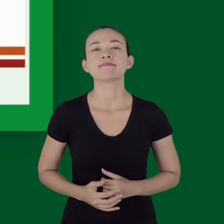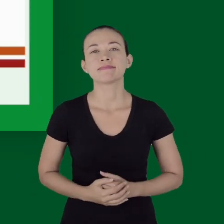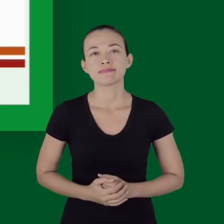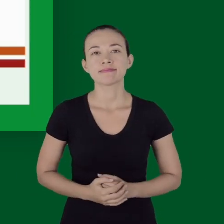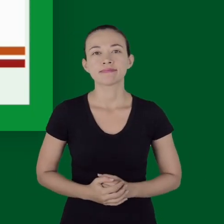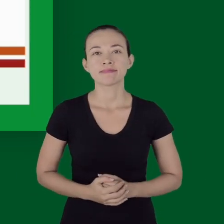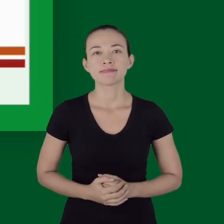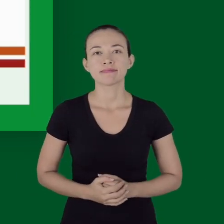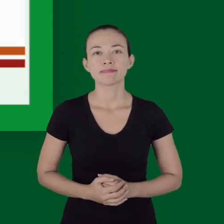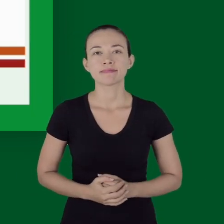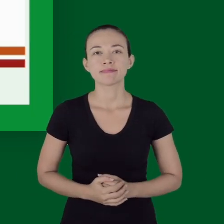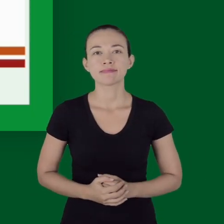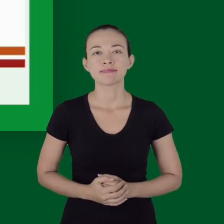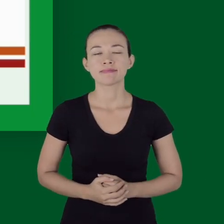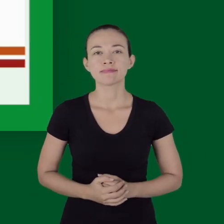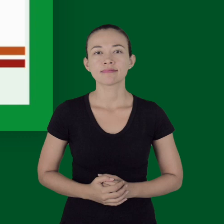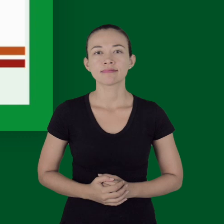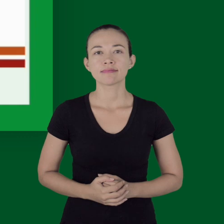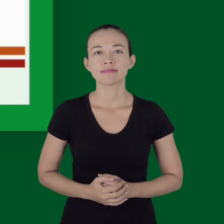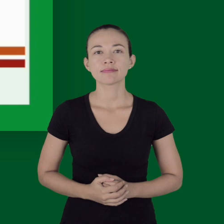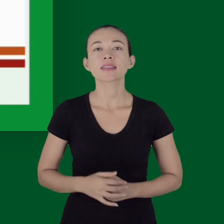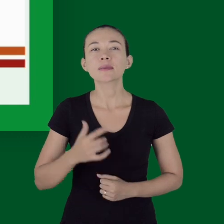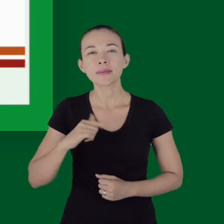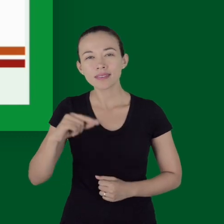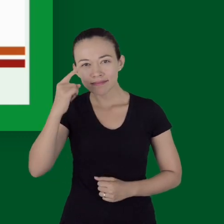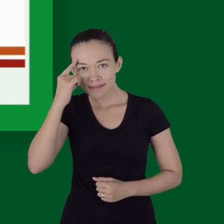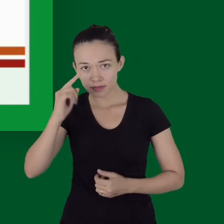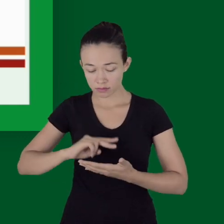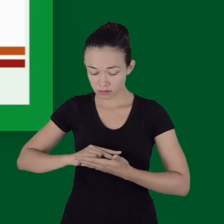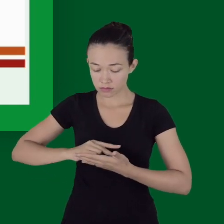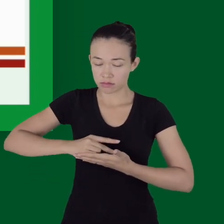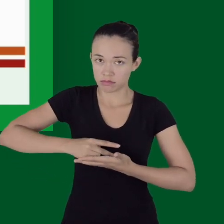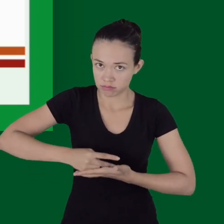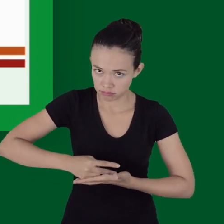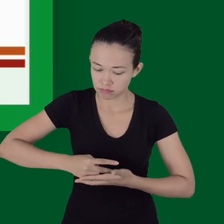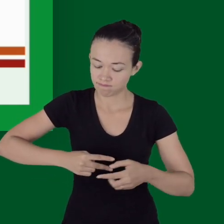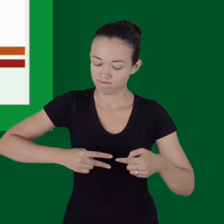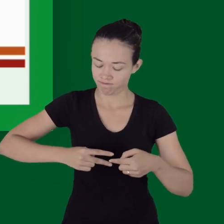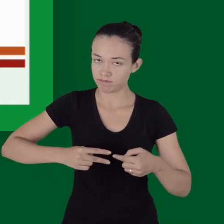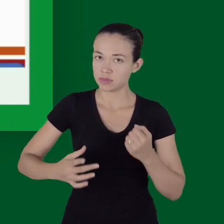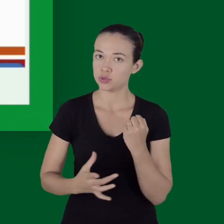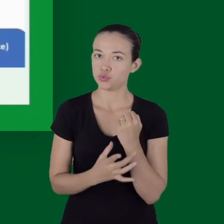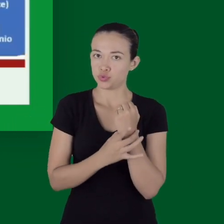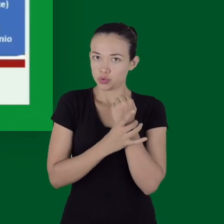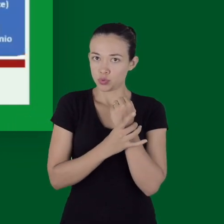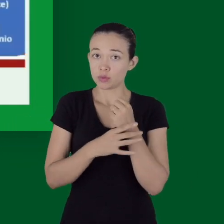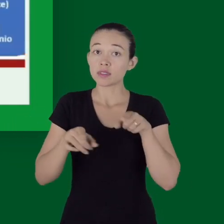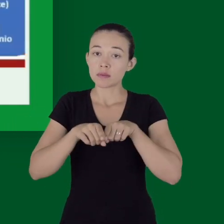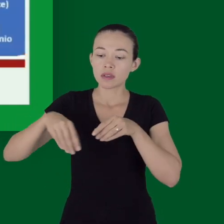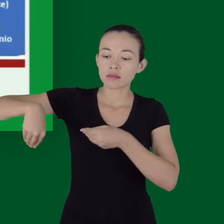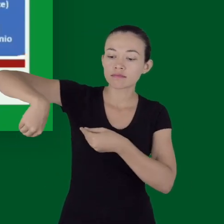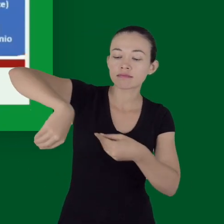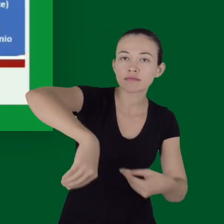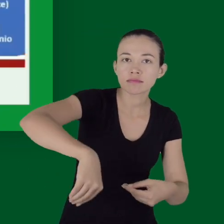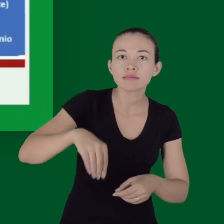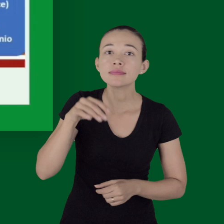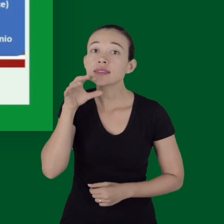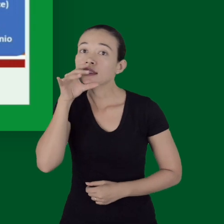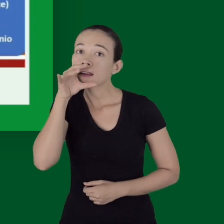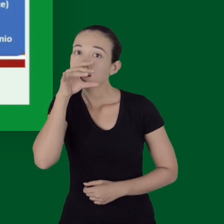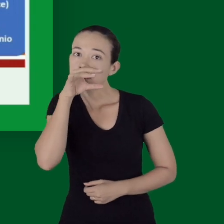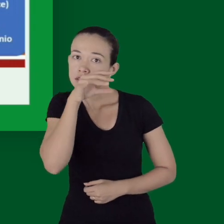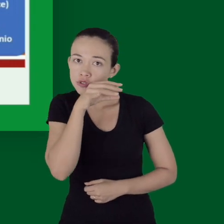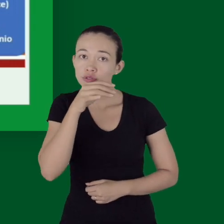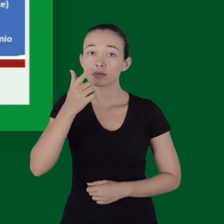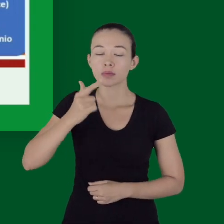no APH, né? E lembrar da posição lateral de segurança e do aquecimento. E esses pacientes, eles